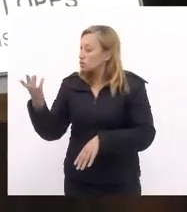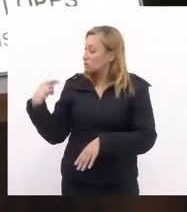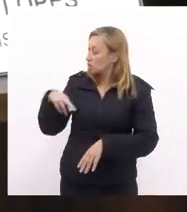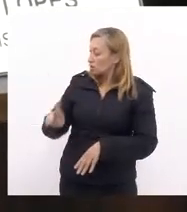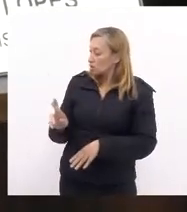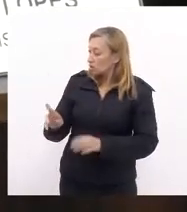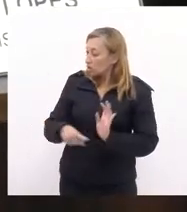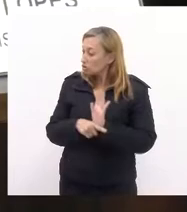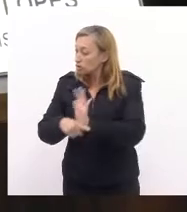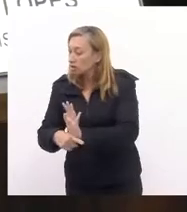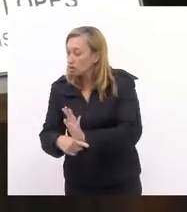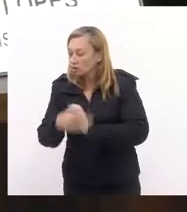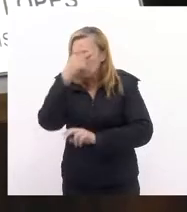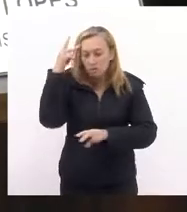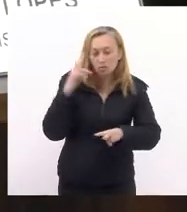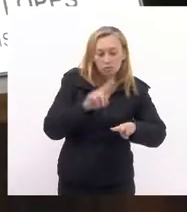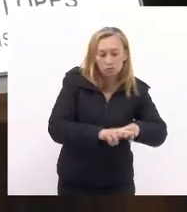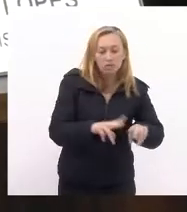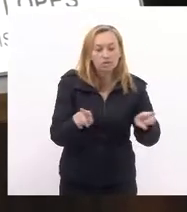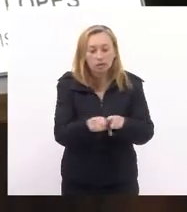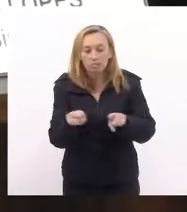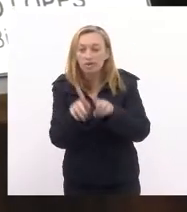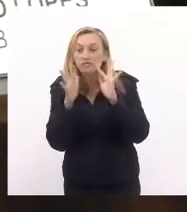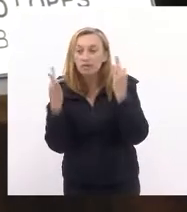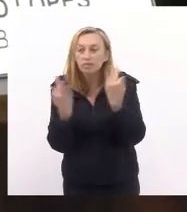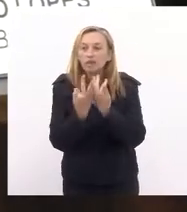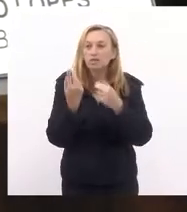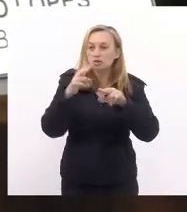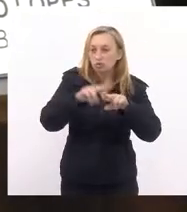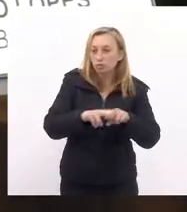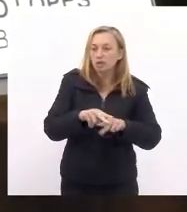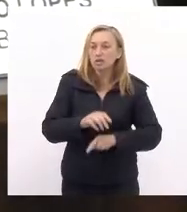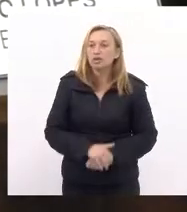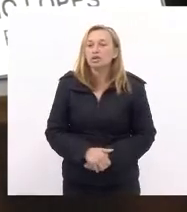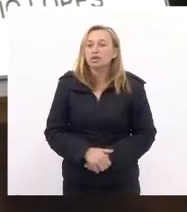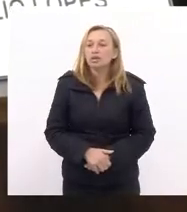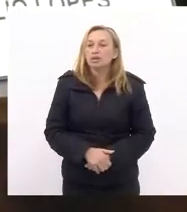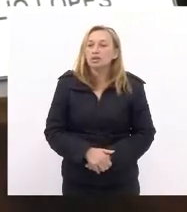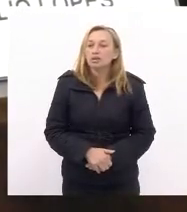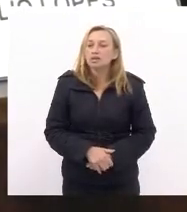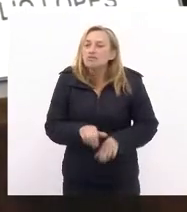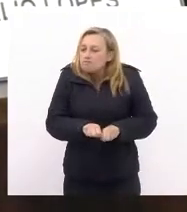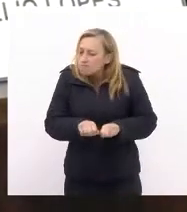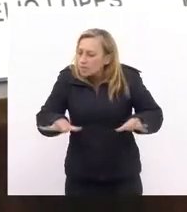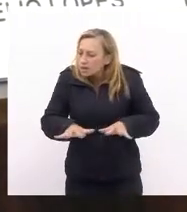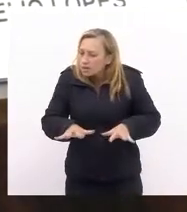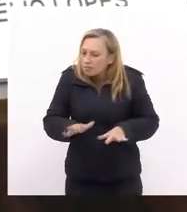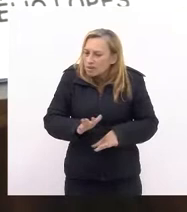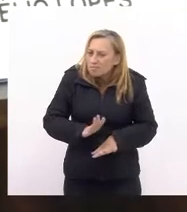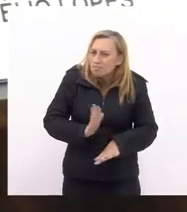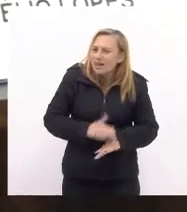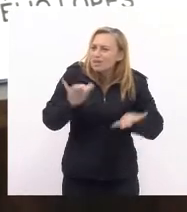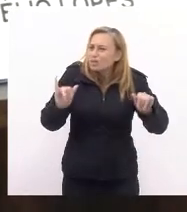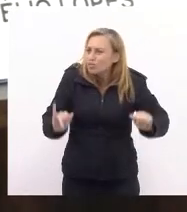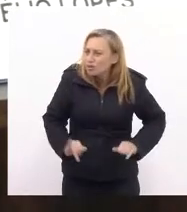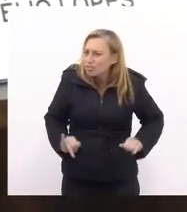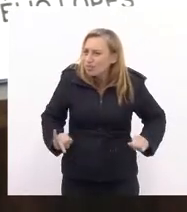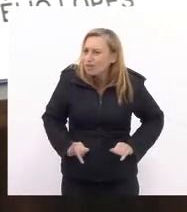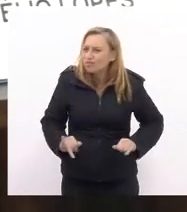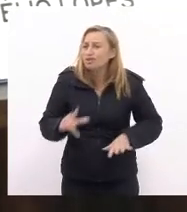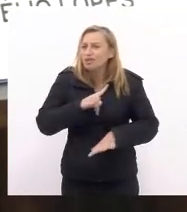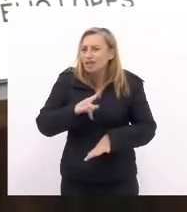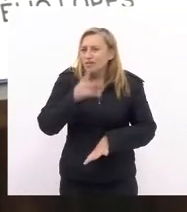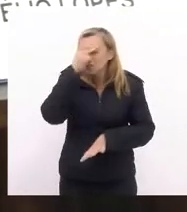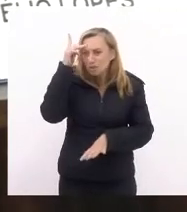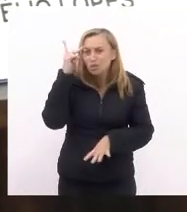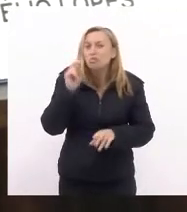presos e às famílias dos presos. E essa pandemia trouxe mais sofrimento para as pessoas.